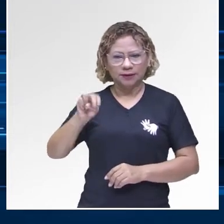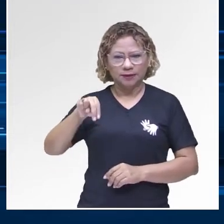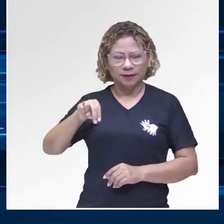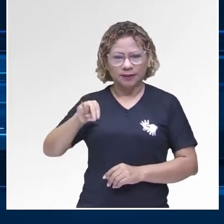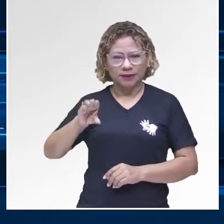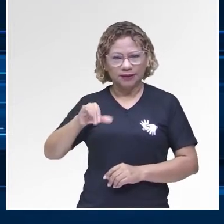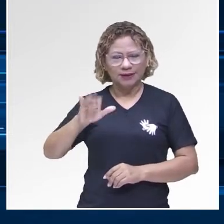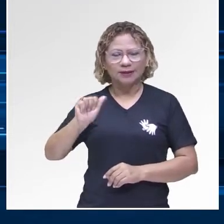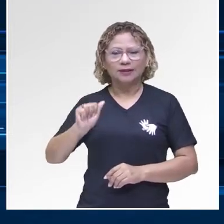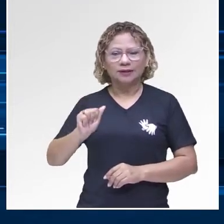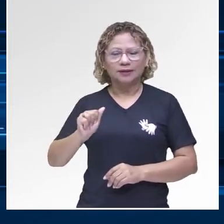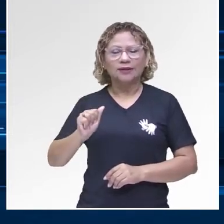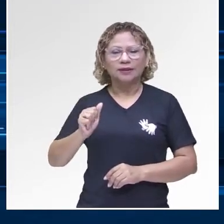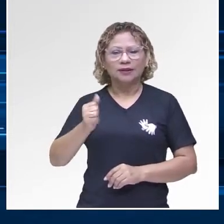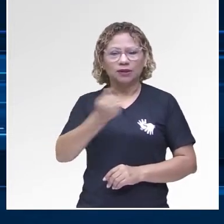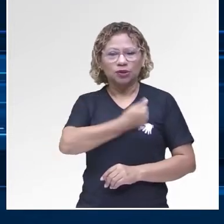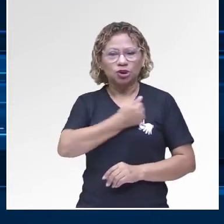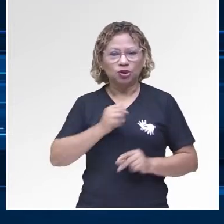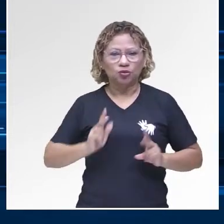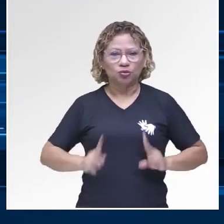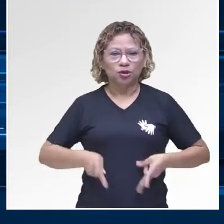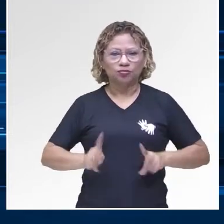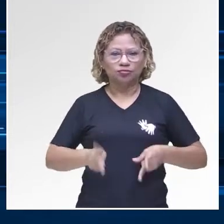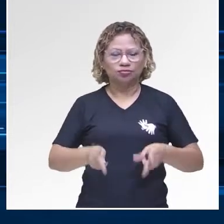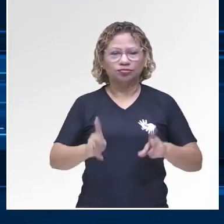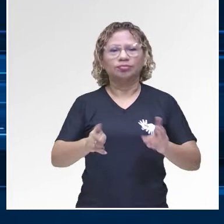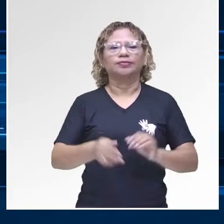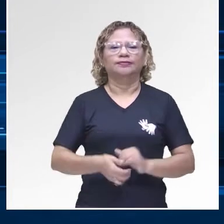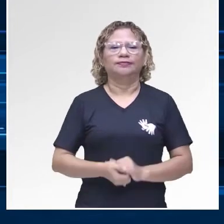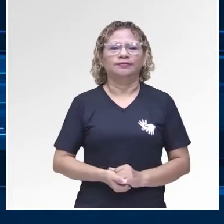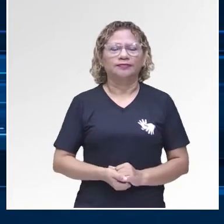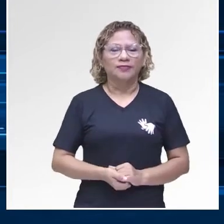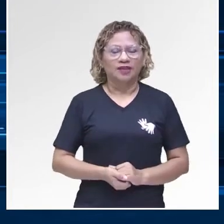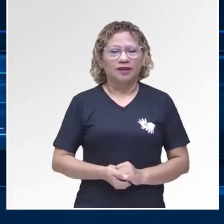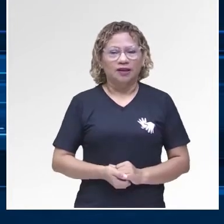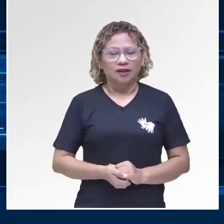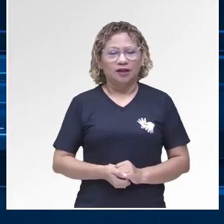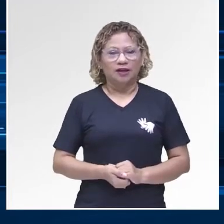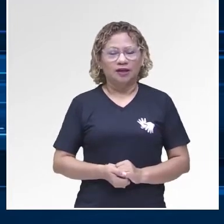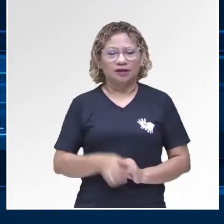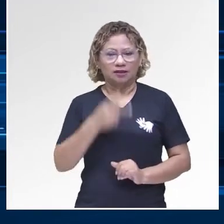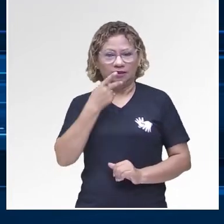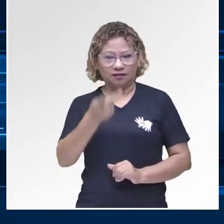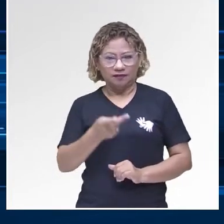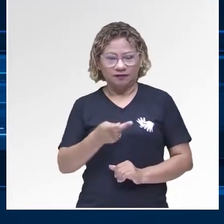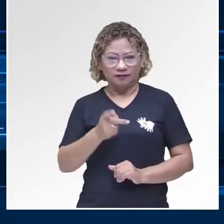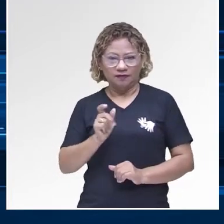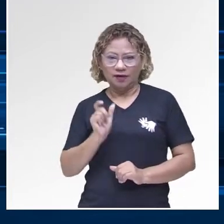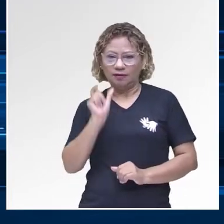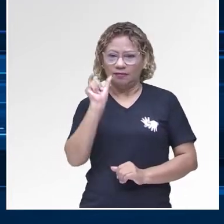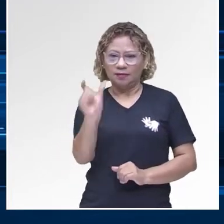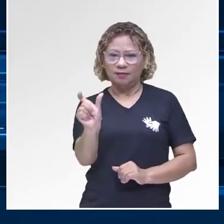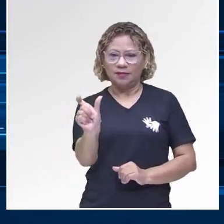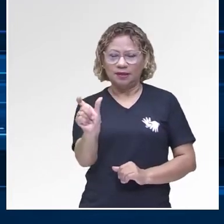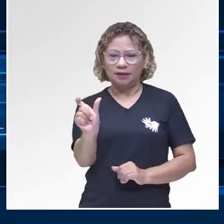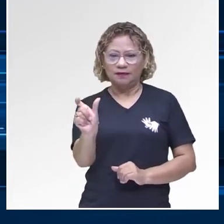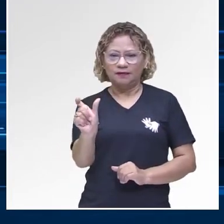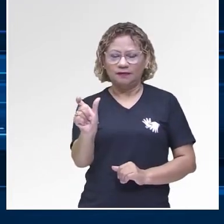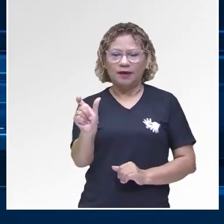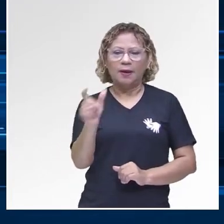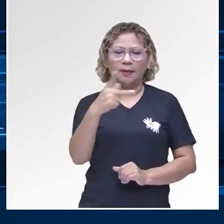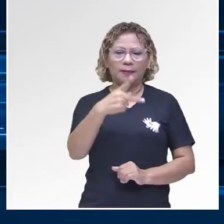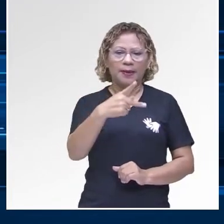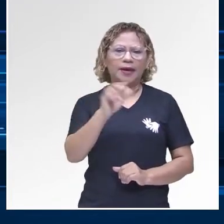primeira, que é a progressão aritmética, né? E que nós vamos estudar hoje é o termo geral de uma PA. PA, no